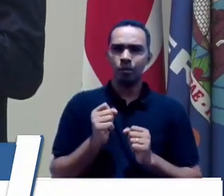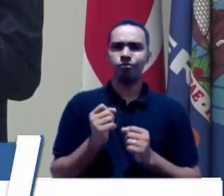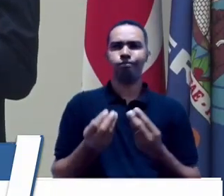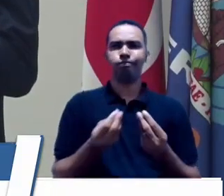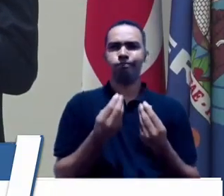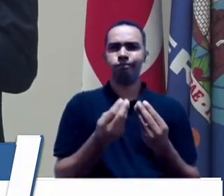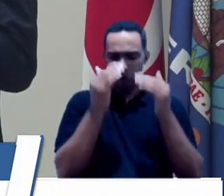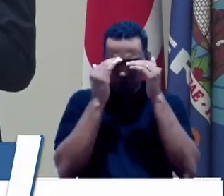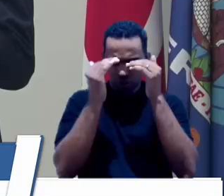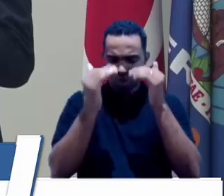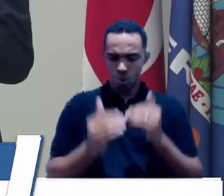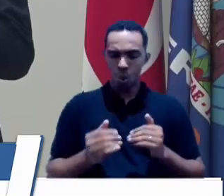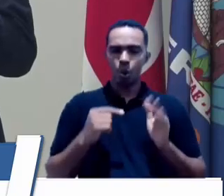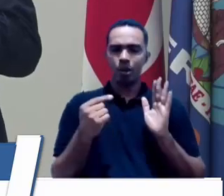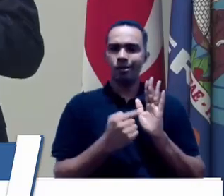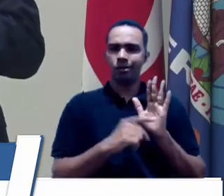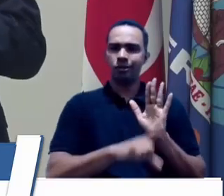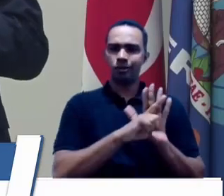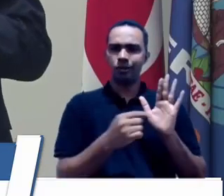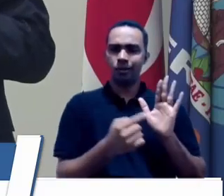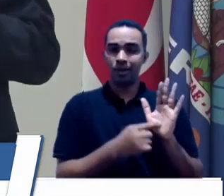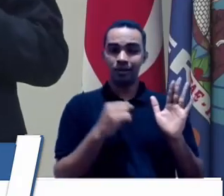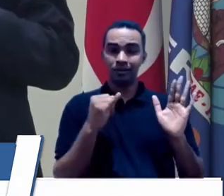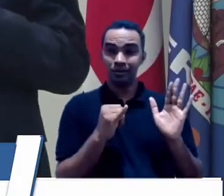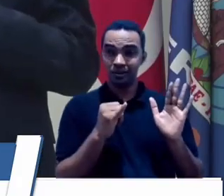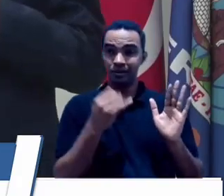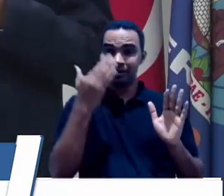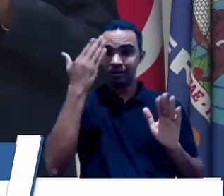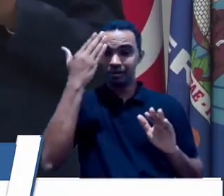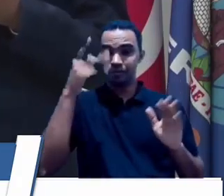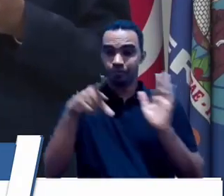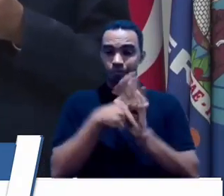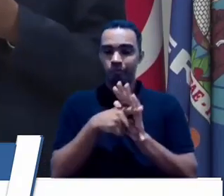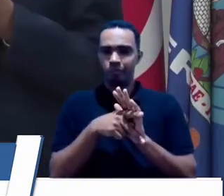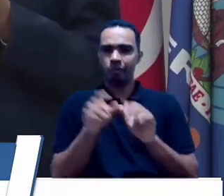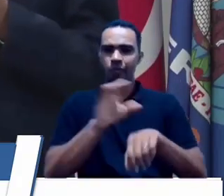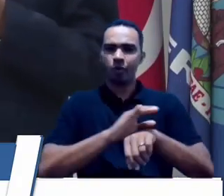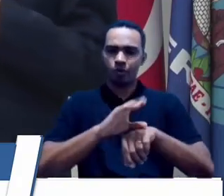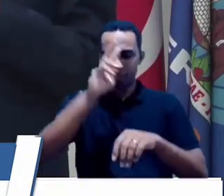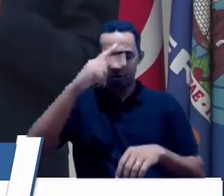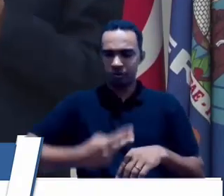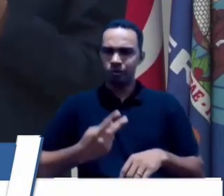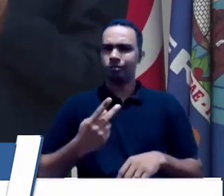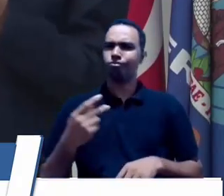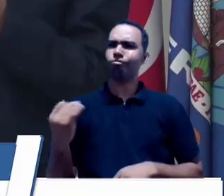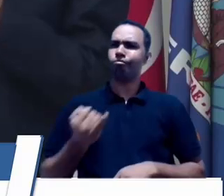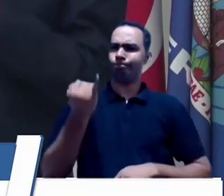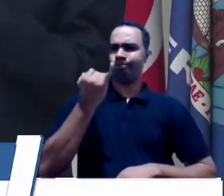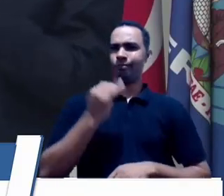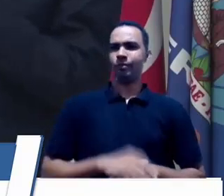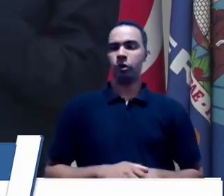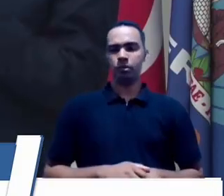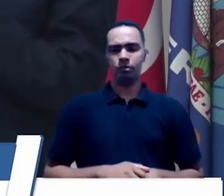é fundamental. Se ele, a própria Constituição, reconheceu como essencial, não é admitível que o